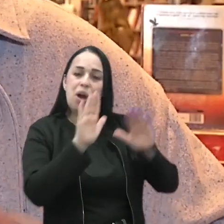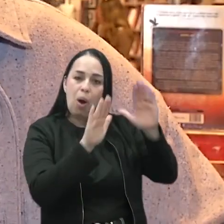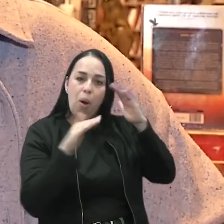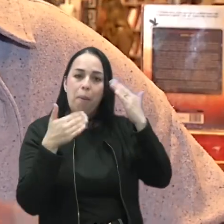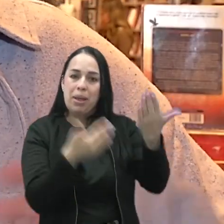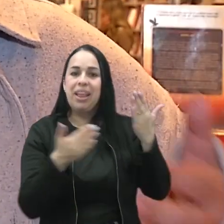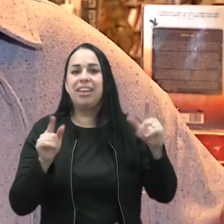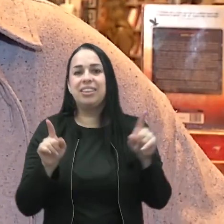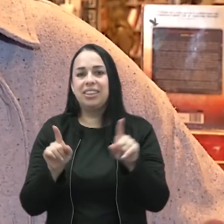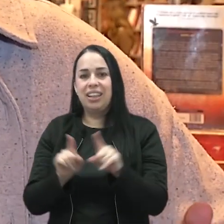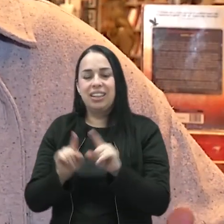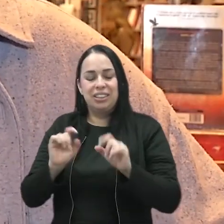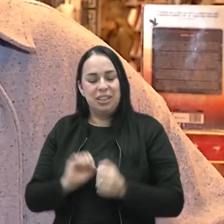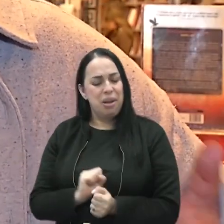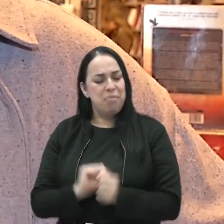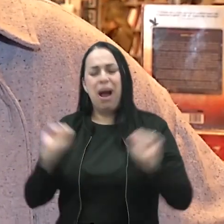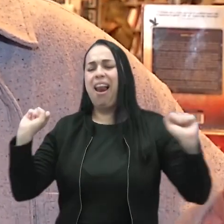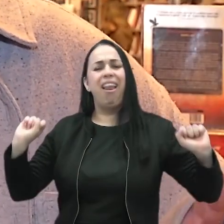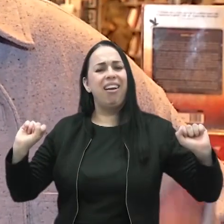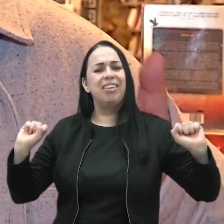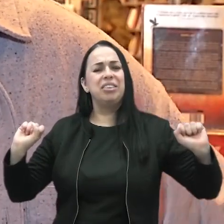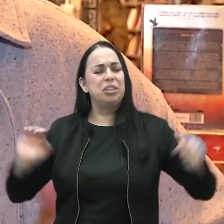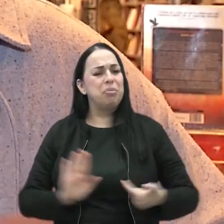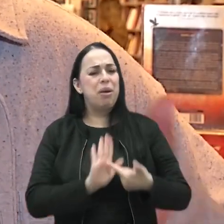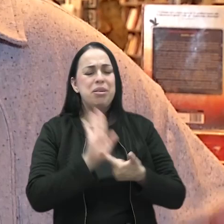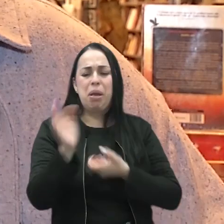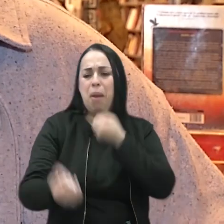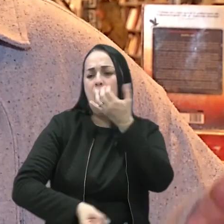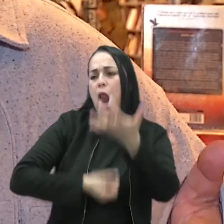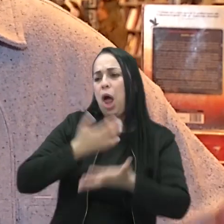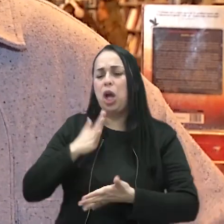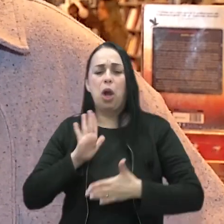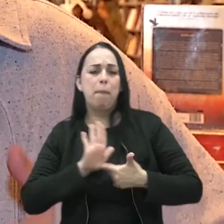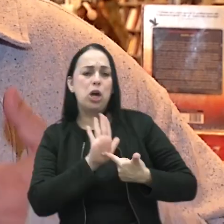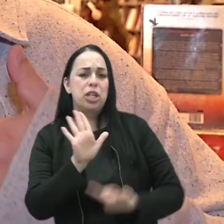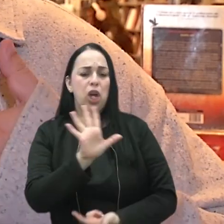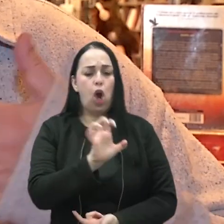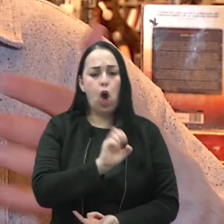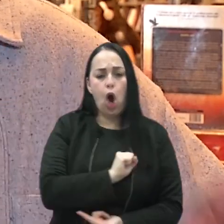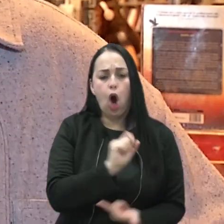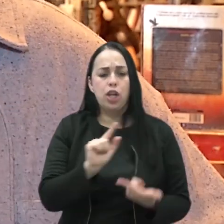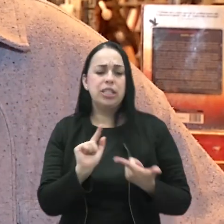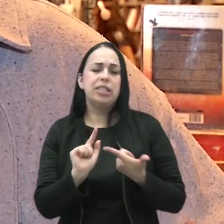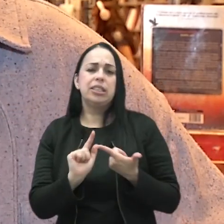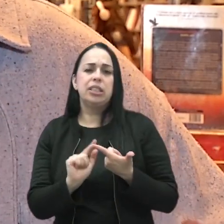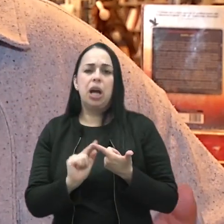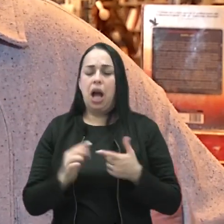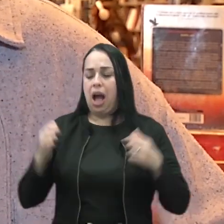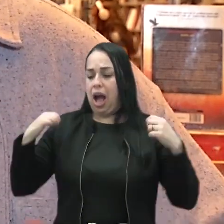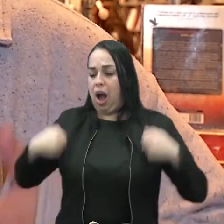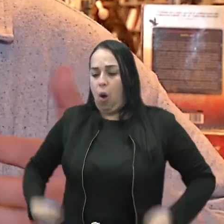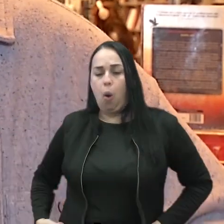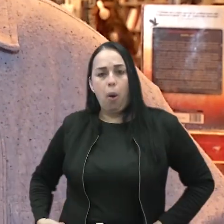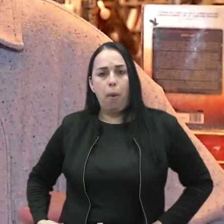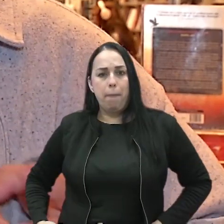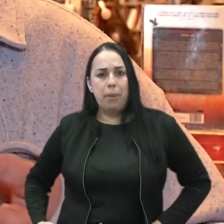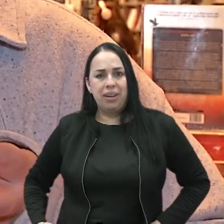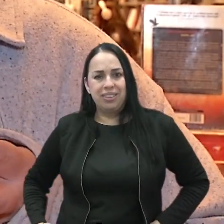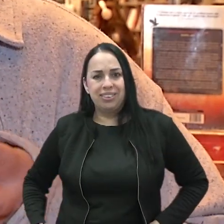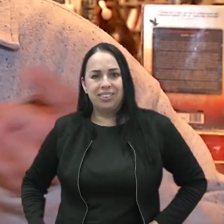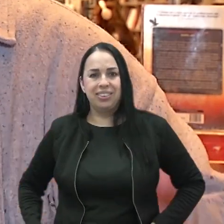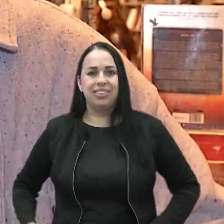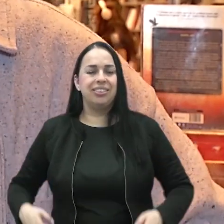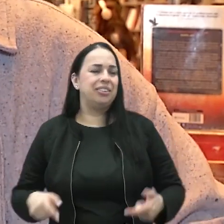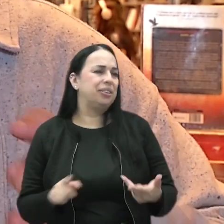justo do que a gente poder celebrar essa nossa liberdade de expressar aquelas coisas que a gente gosta, de usar roupas que a gente curte. A minha casa,